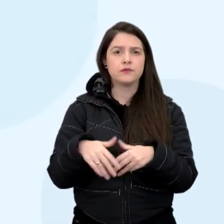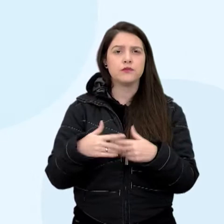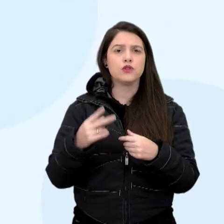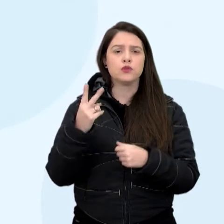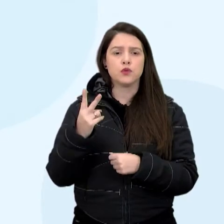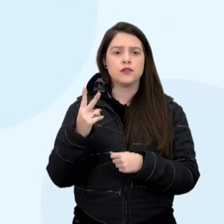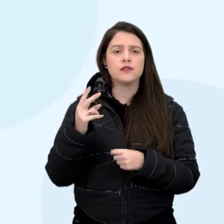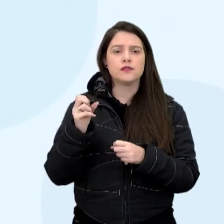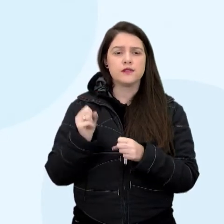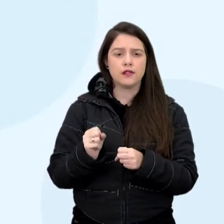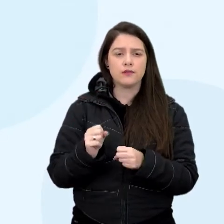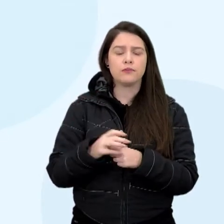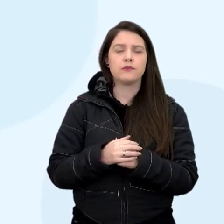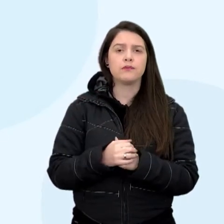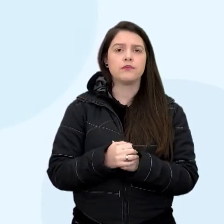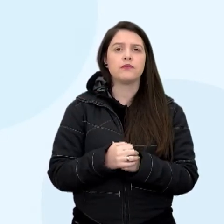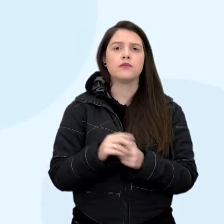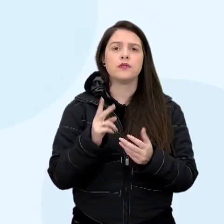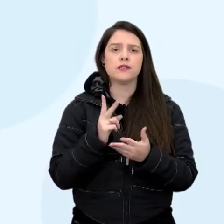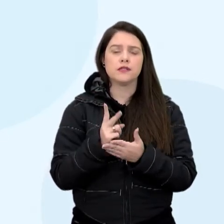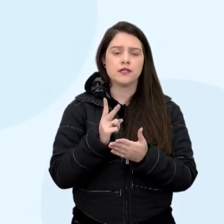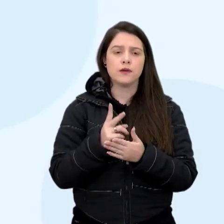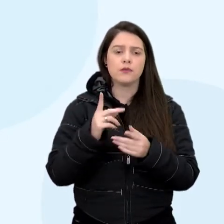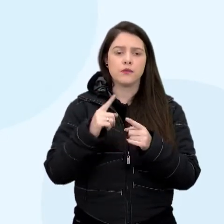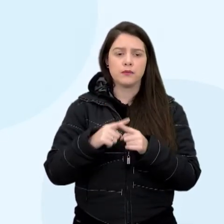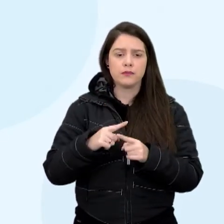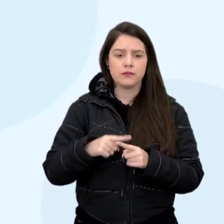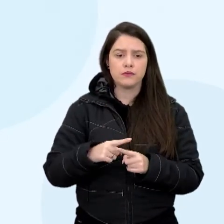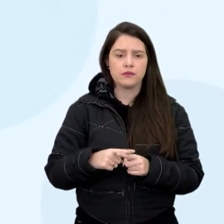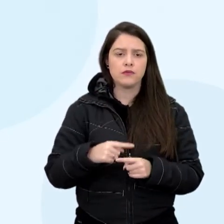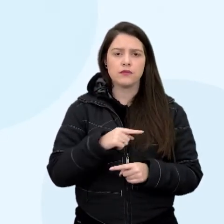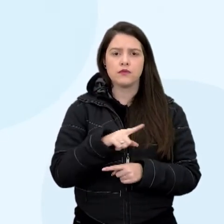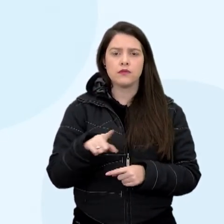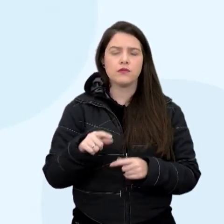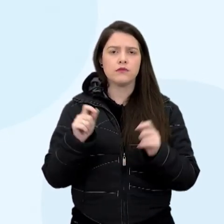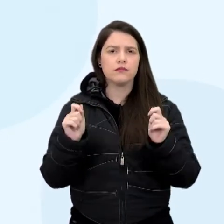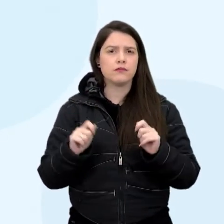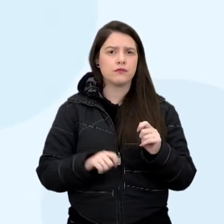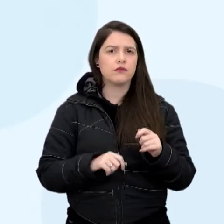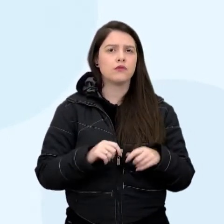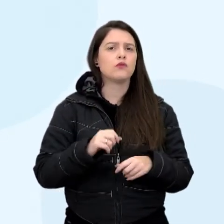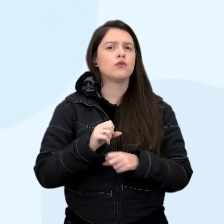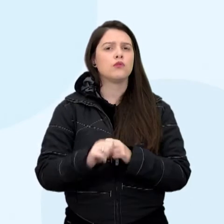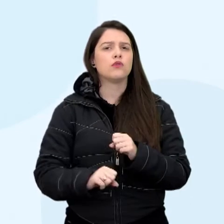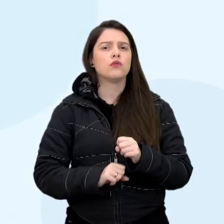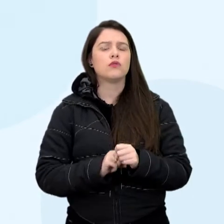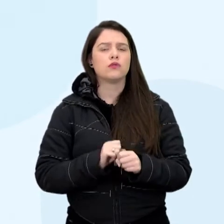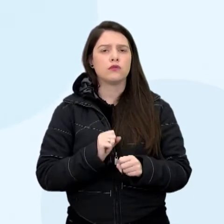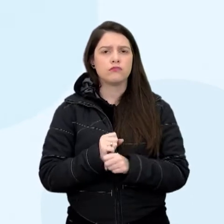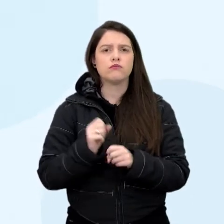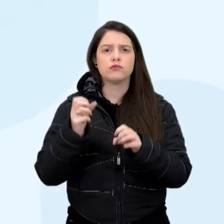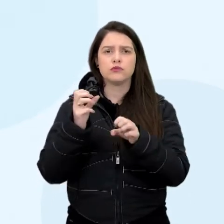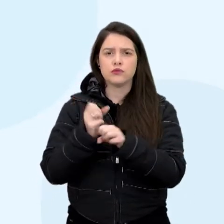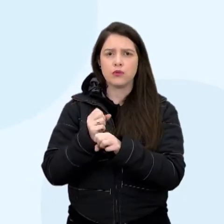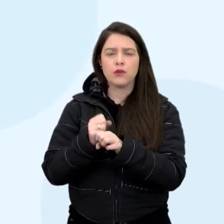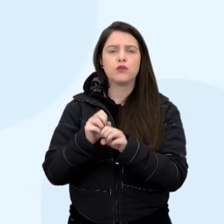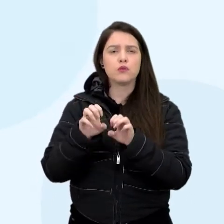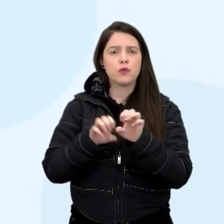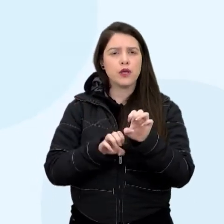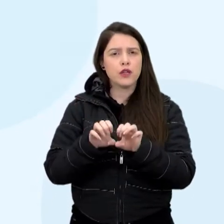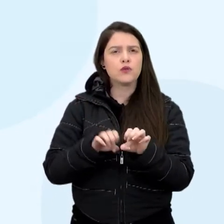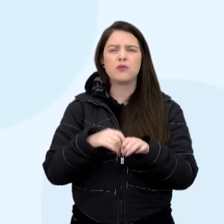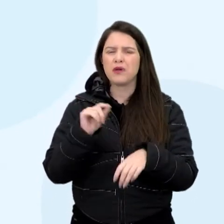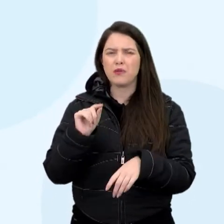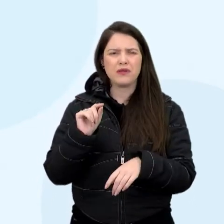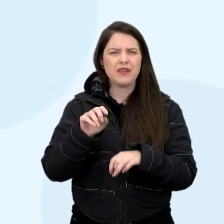mais 1 mais 2 mais 3 e tal, sem muitos problemas. Agora, a questão é a seguinte, professor, eu tenho que fazer o somatório do Y também. O que é o